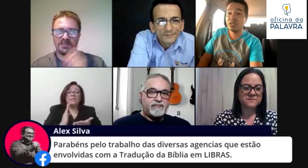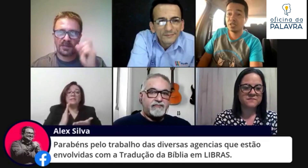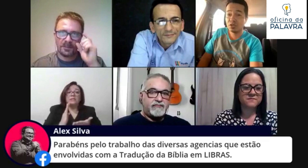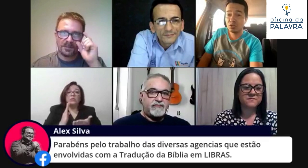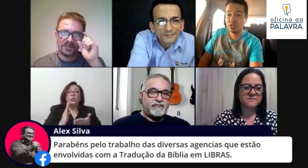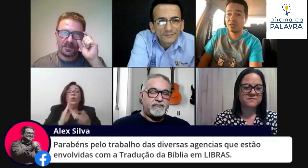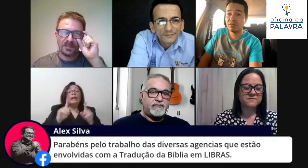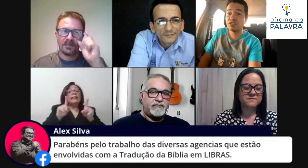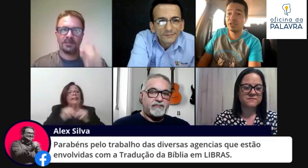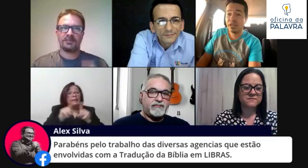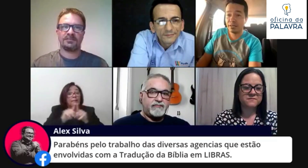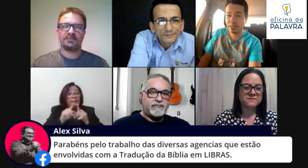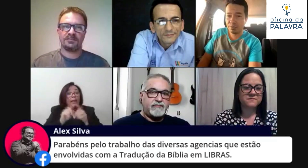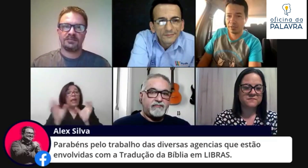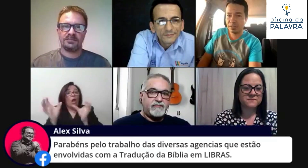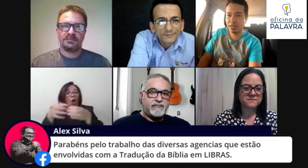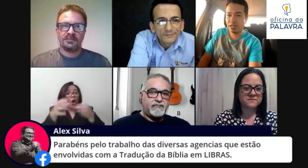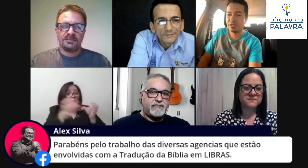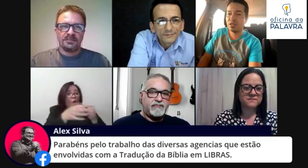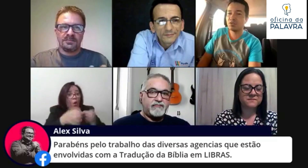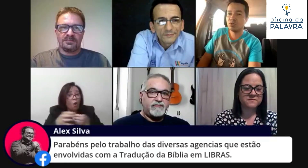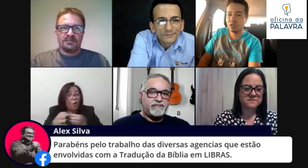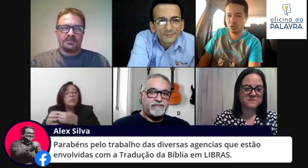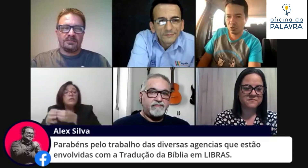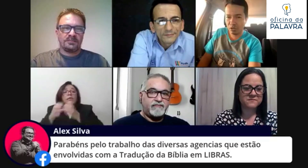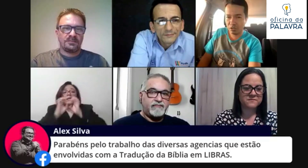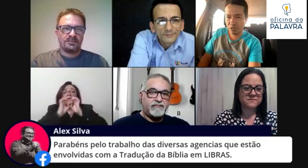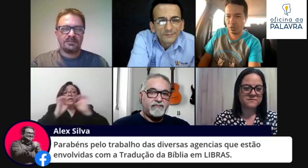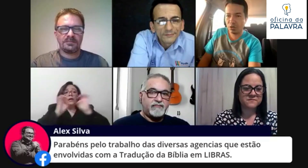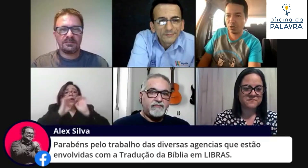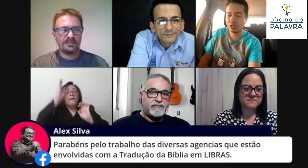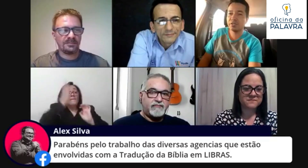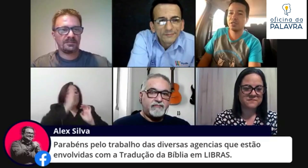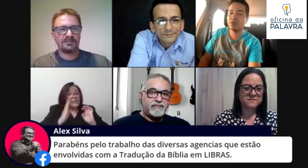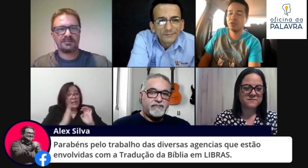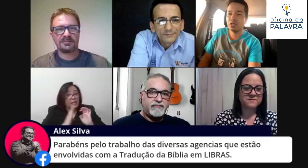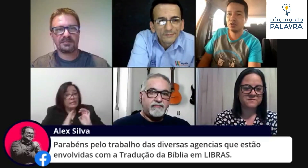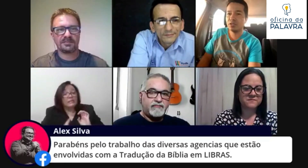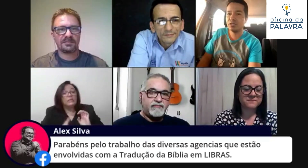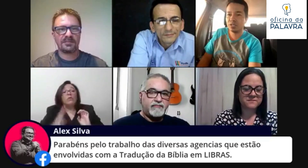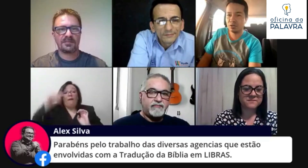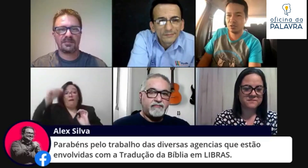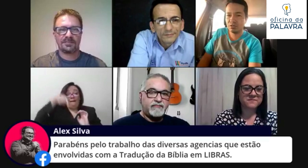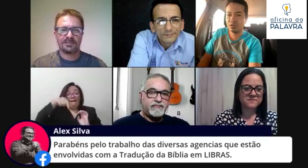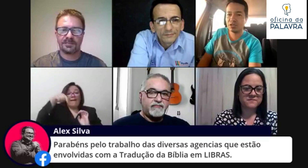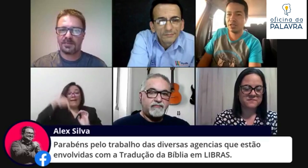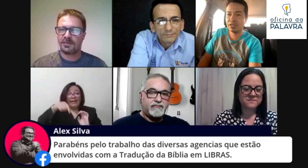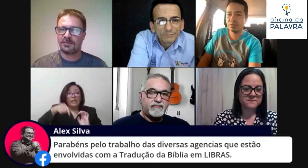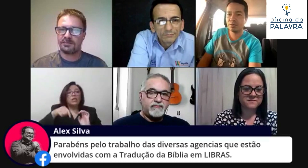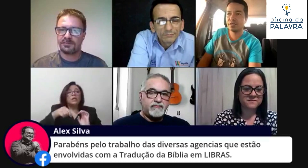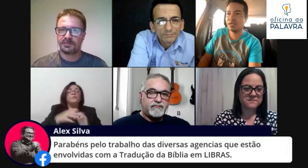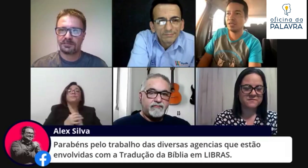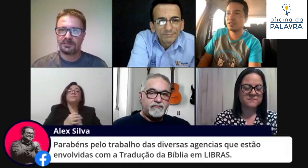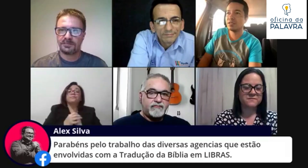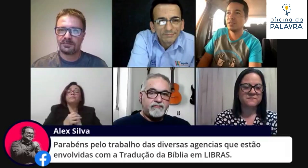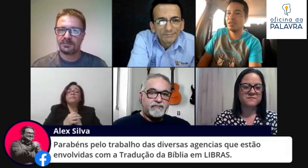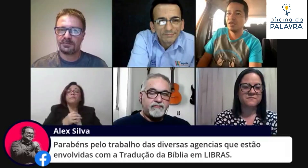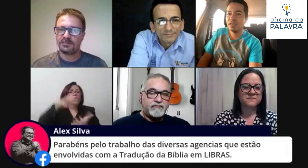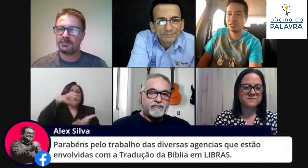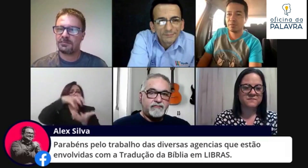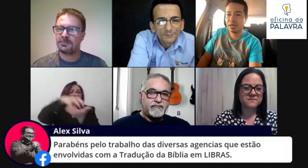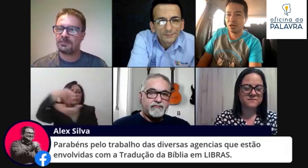as organizações evangélicas brasileiras, não só as escolas teológicas, mas as organizações evangélicas